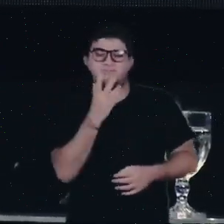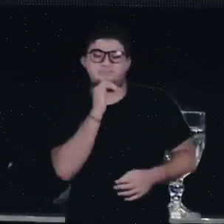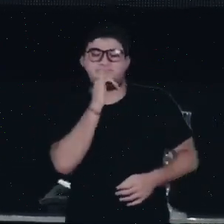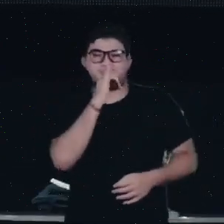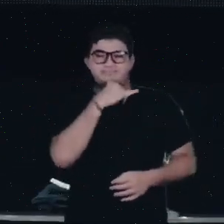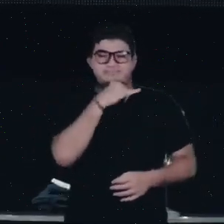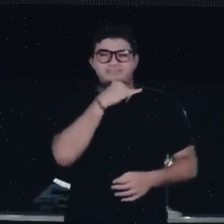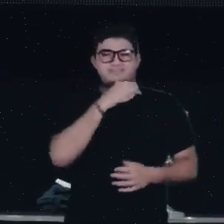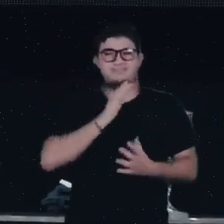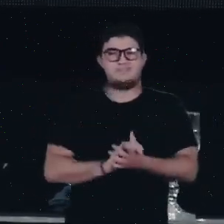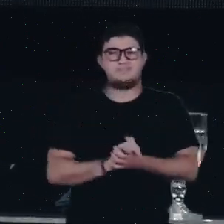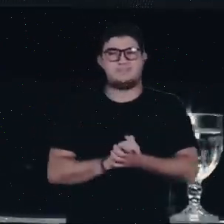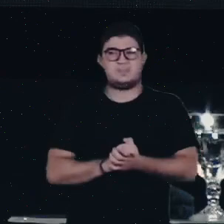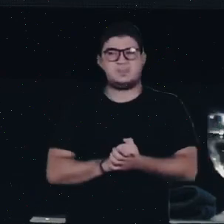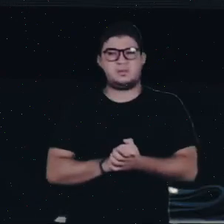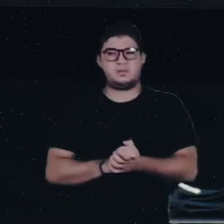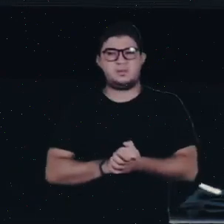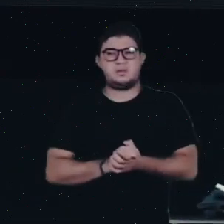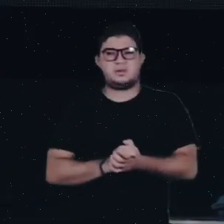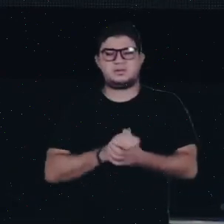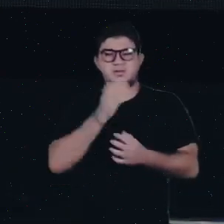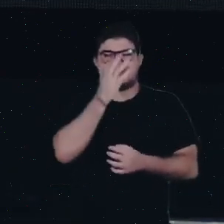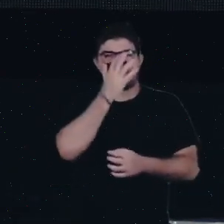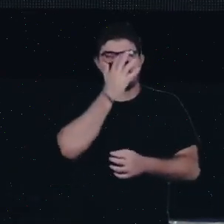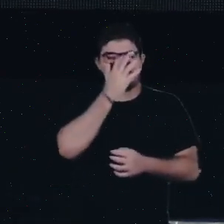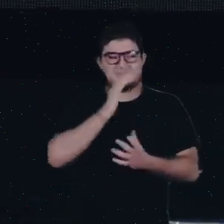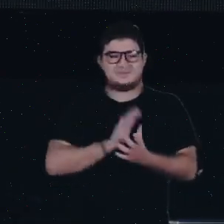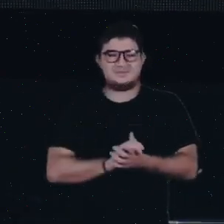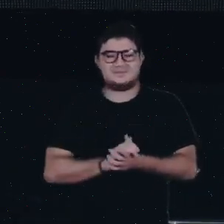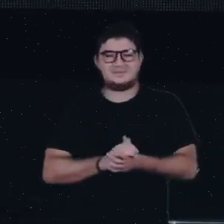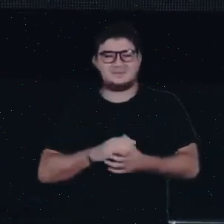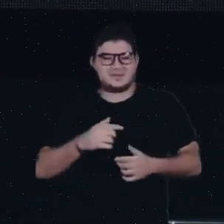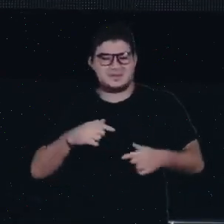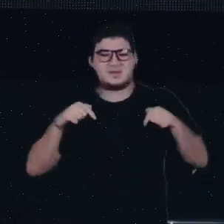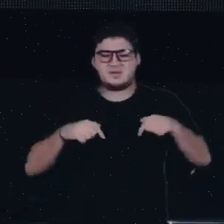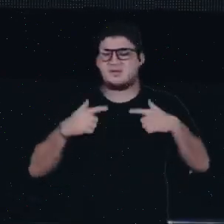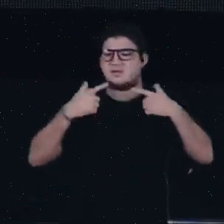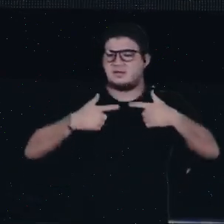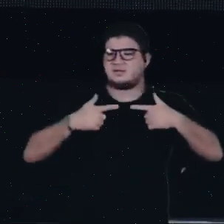Quer ver uma coisa? Quem aqui já foi assaltado? Assaltado.